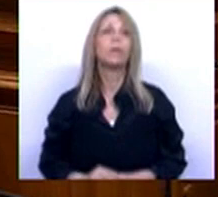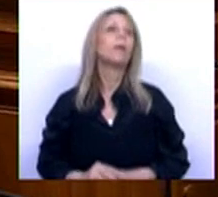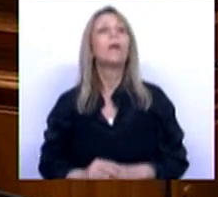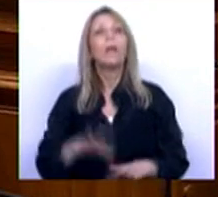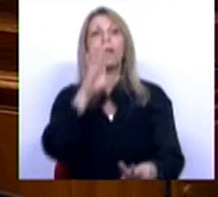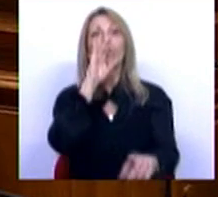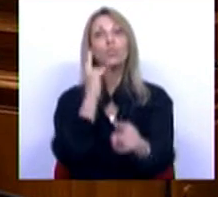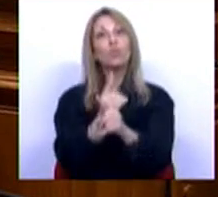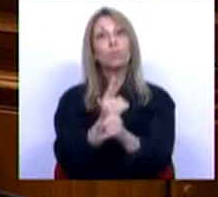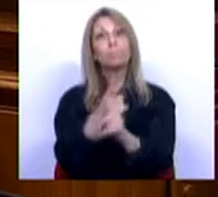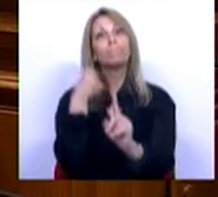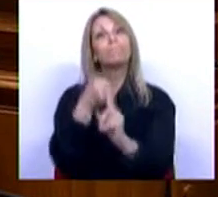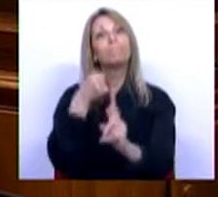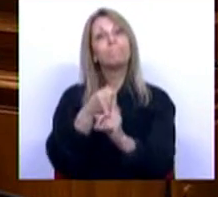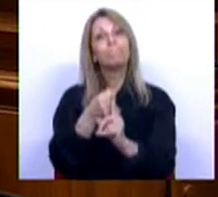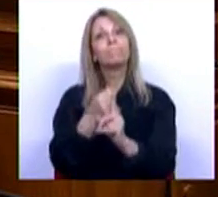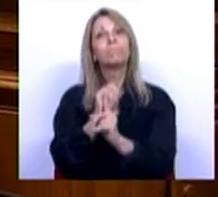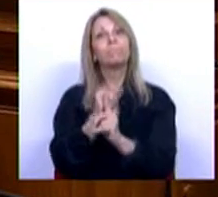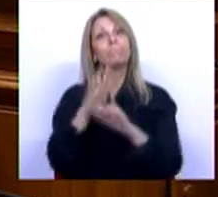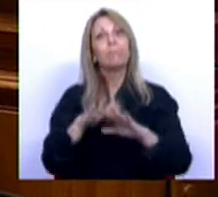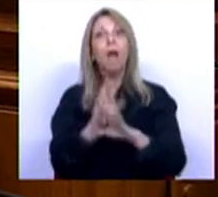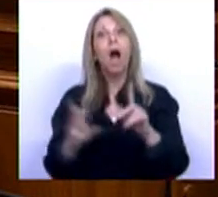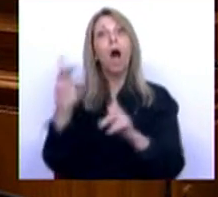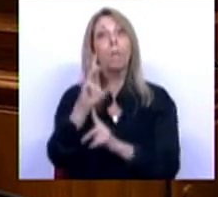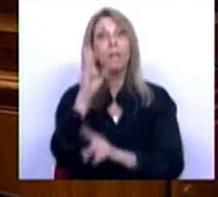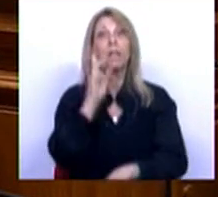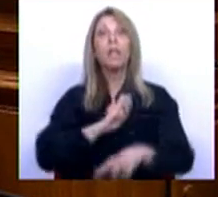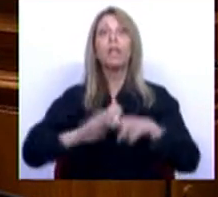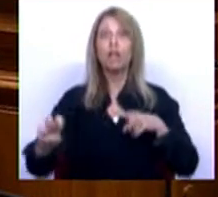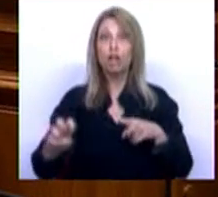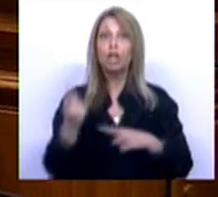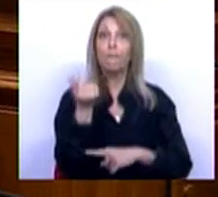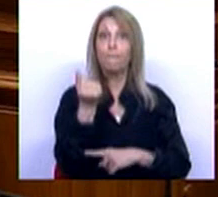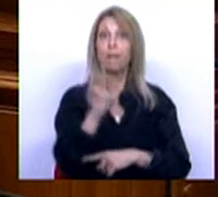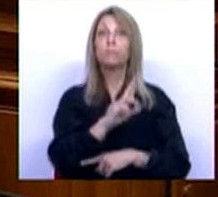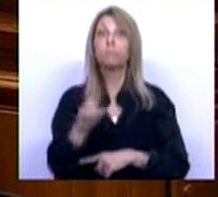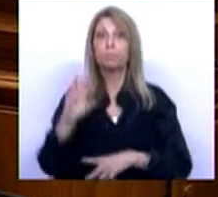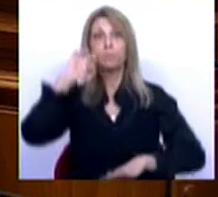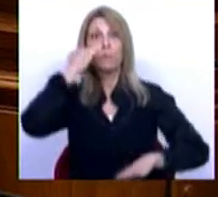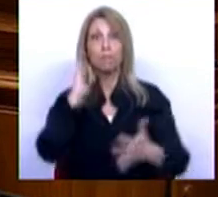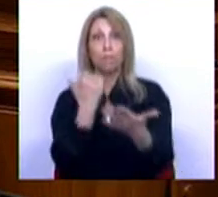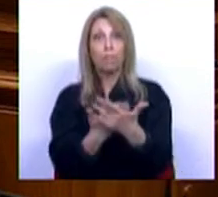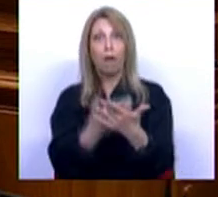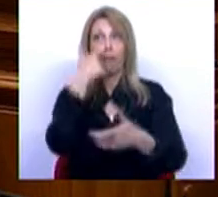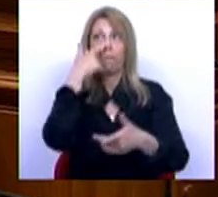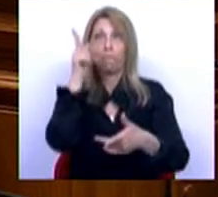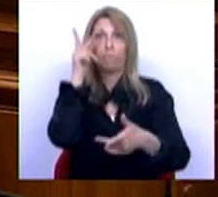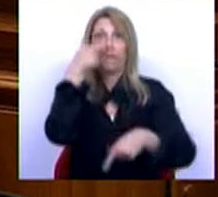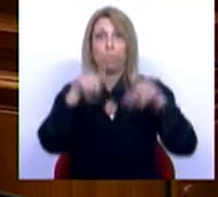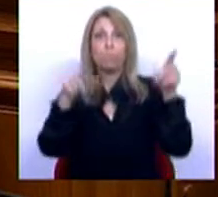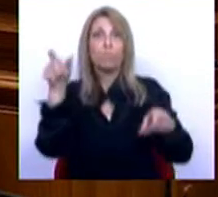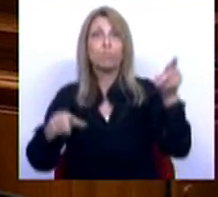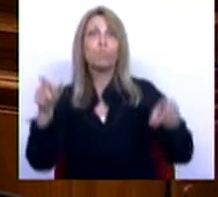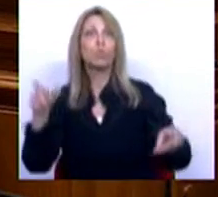tempo combater o aumento do preço da energia que tem impacto negativo no custo de vida dos cidadãos, que